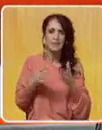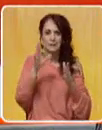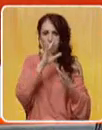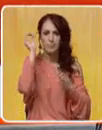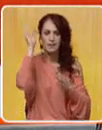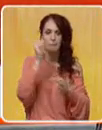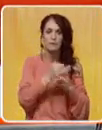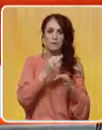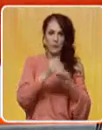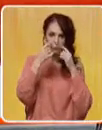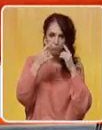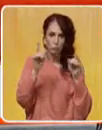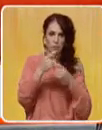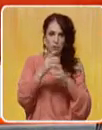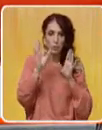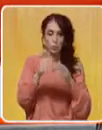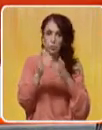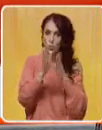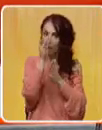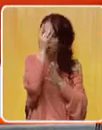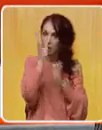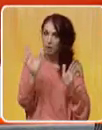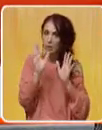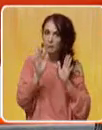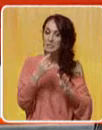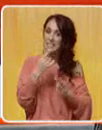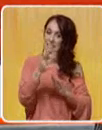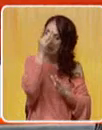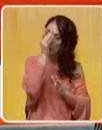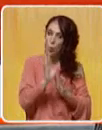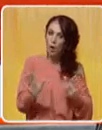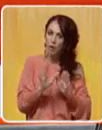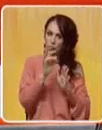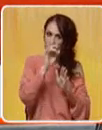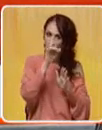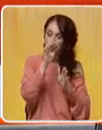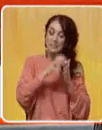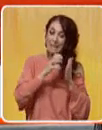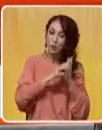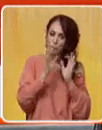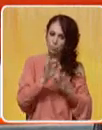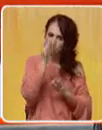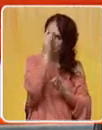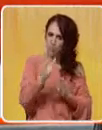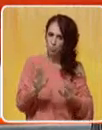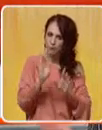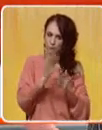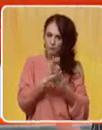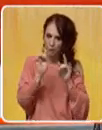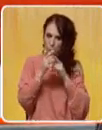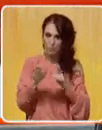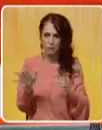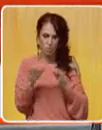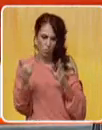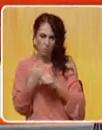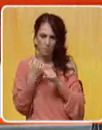para apresentar o Festival da canção tu tinhas que ter tudo e sim mais ou menos tens que dizer as coisas todas de curada era tud à deixa isso pronto e foi assim que que